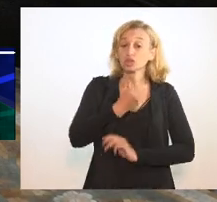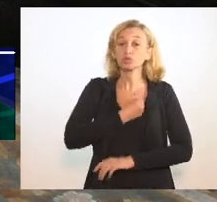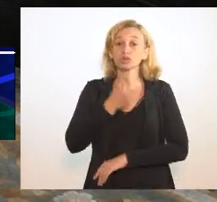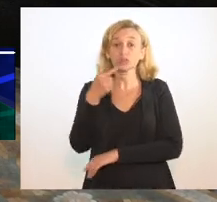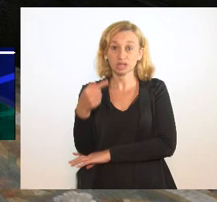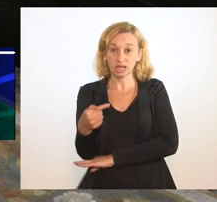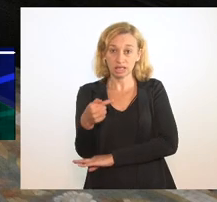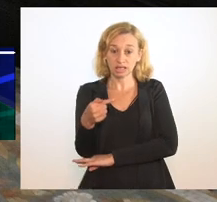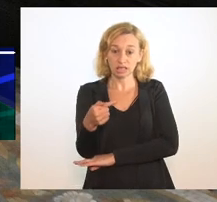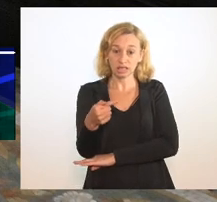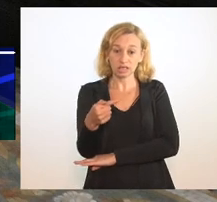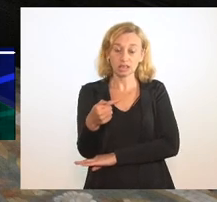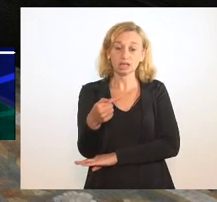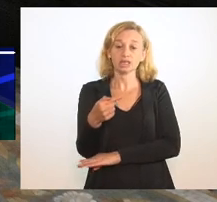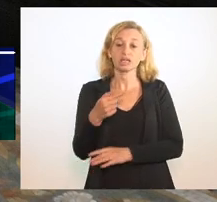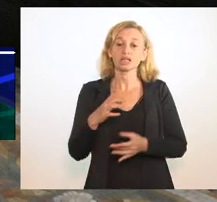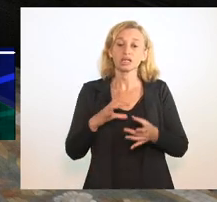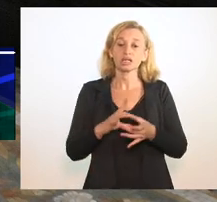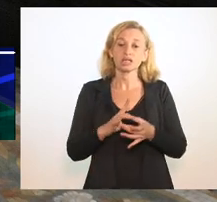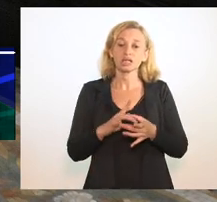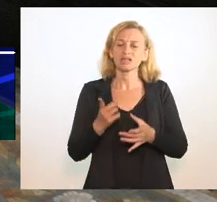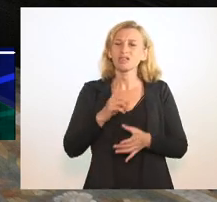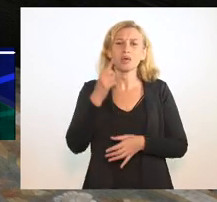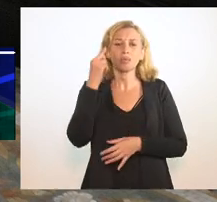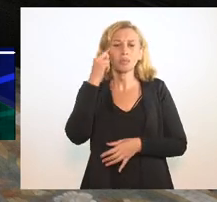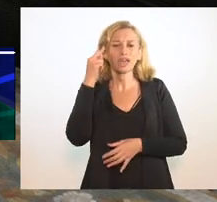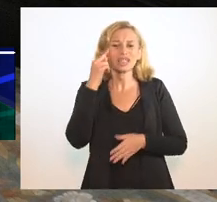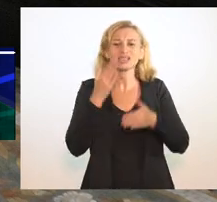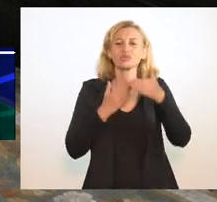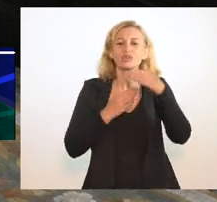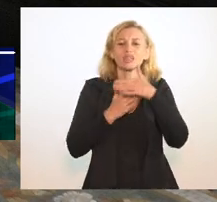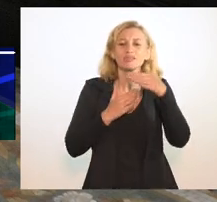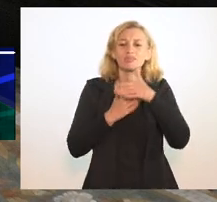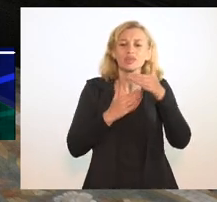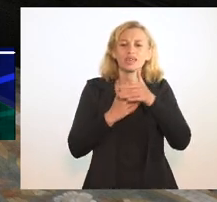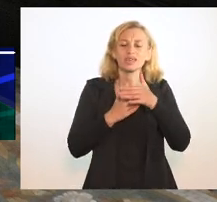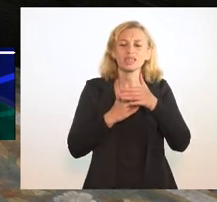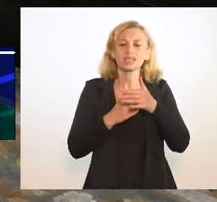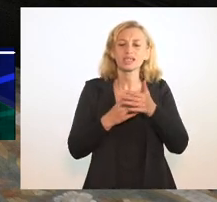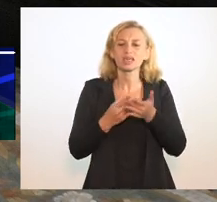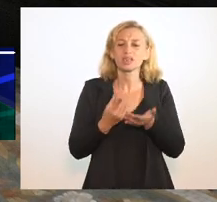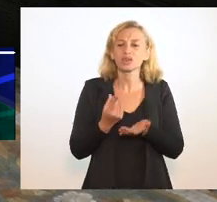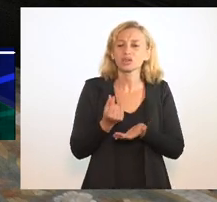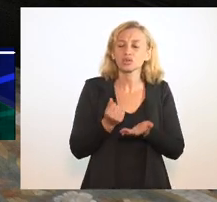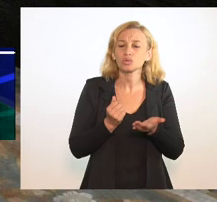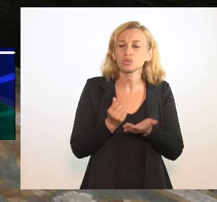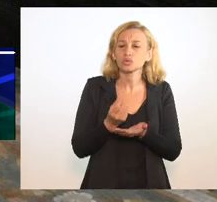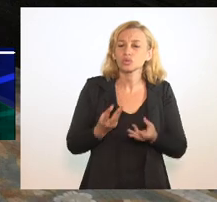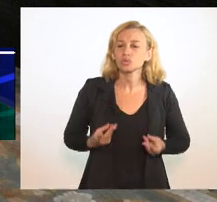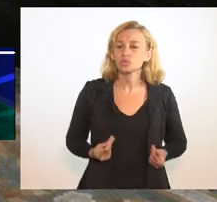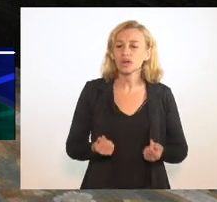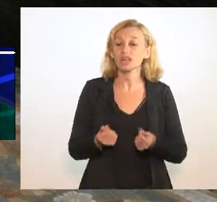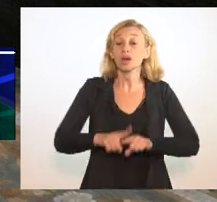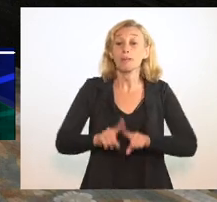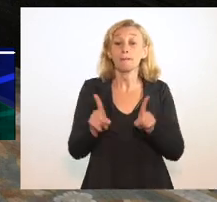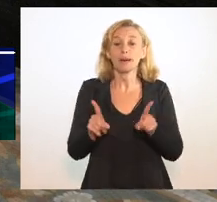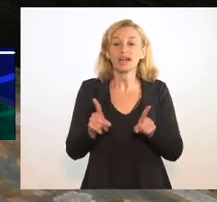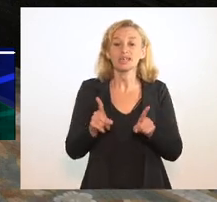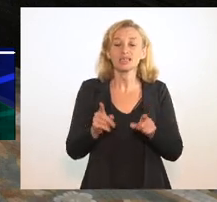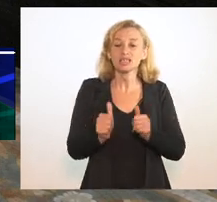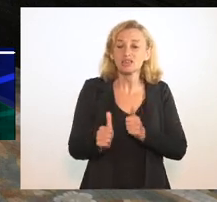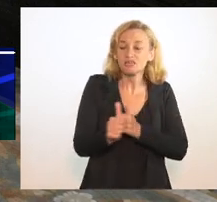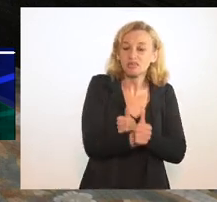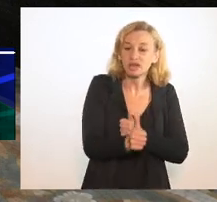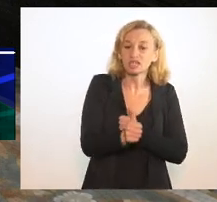7, que determina que não se pense nos limites das despesas, mas que se enfrente de uma forma